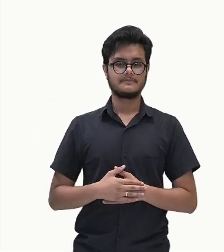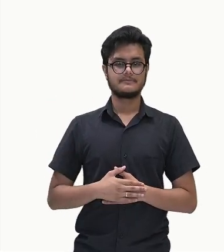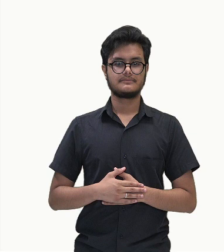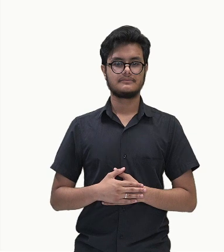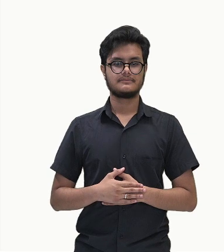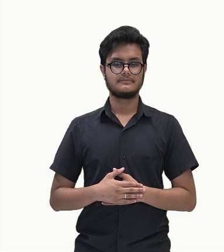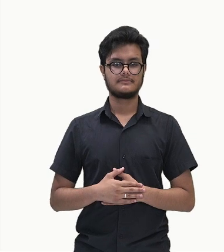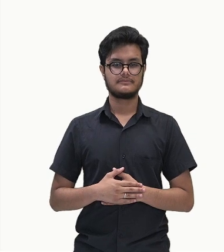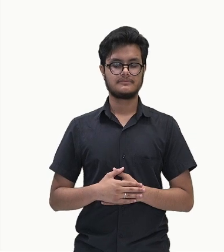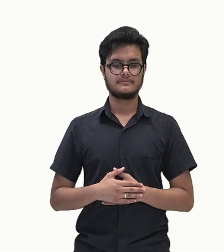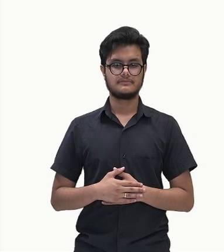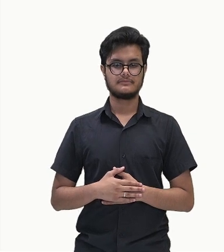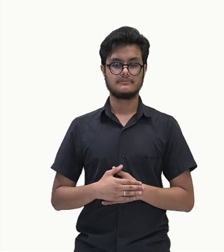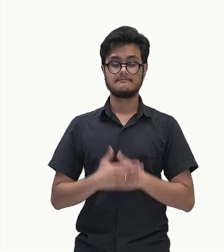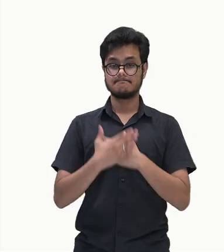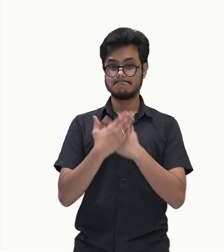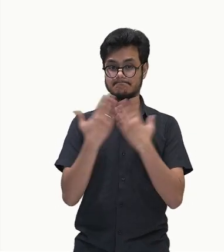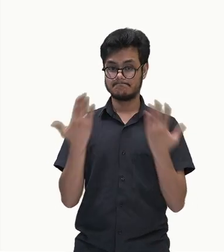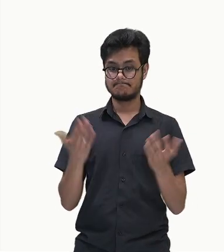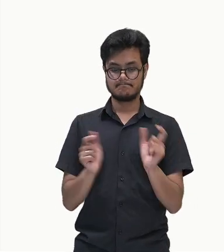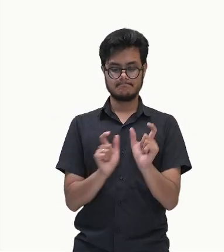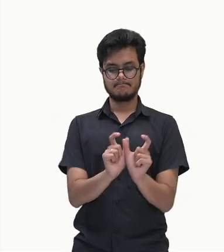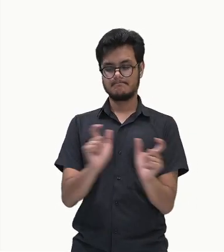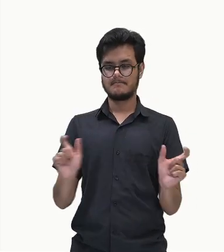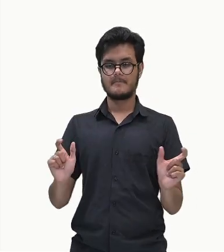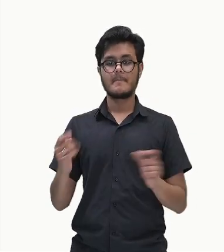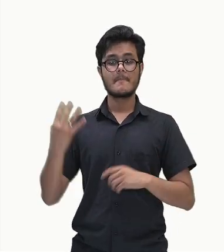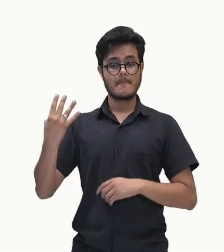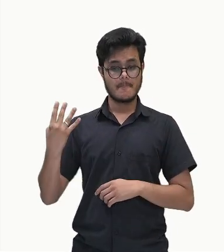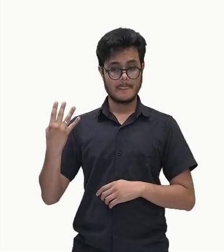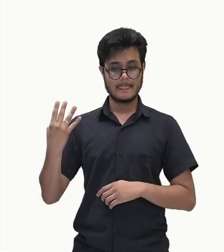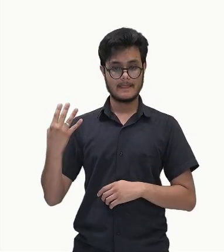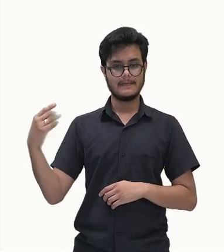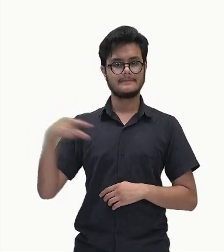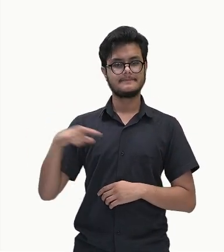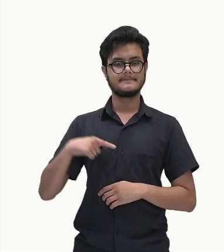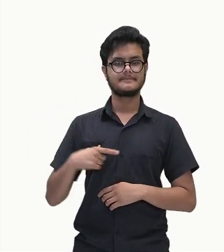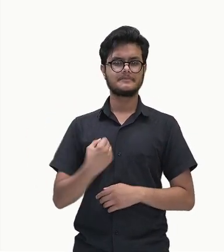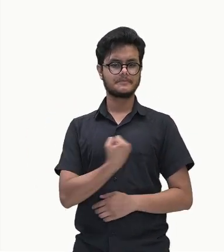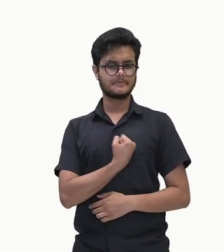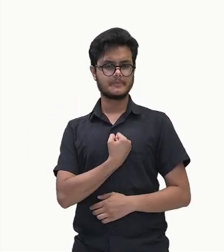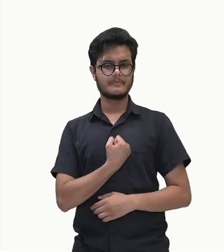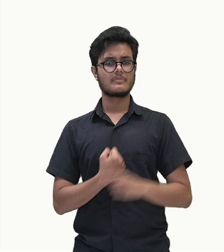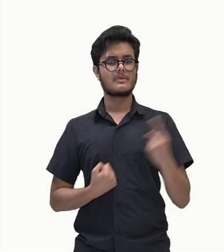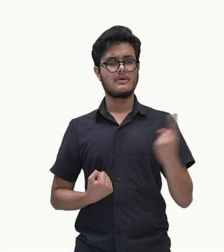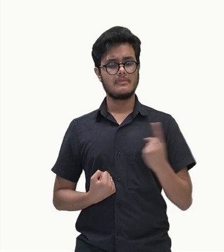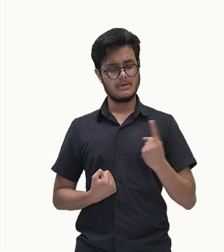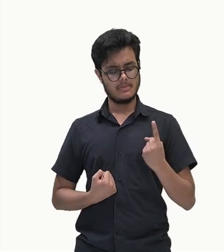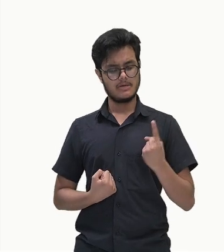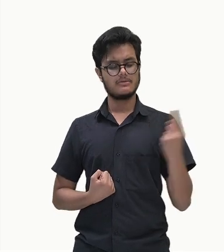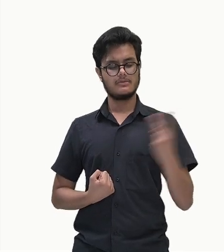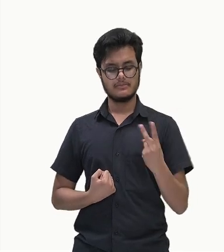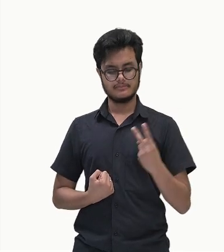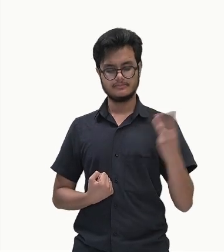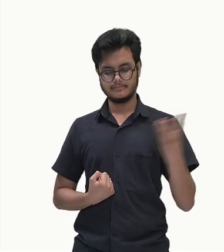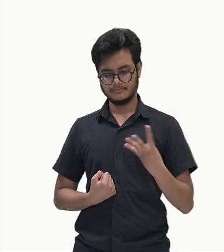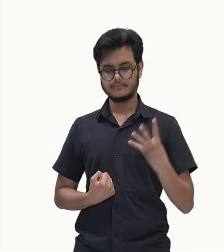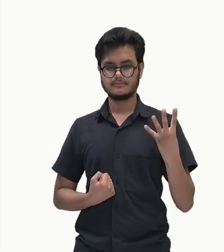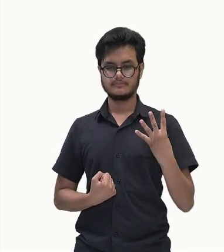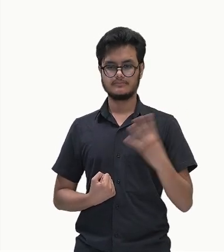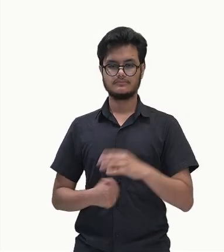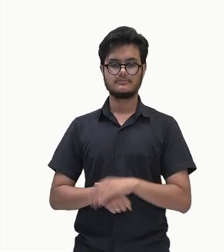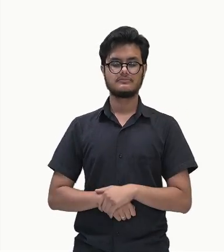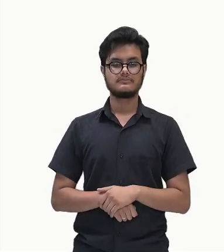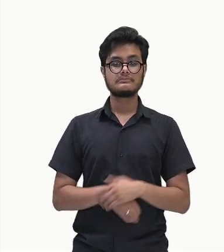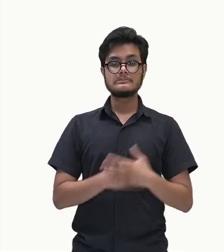ó esses quatro números multiplicados representam os algarismos o primeiro segundo terceiro e o quarto algarismo